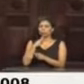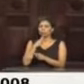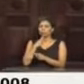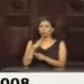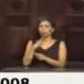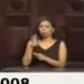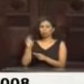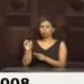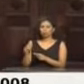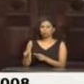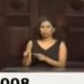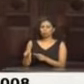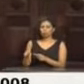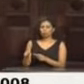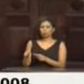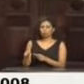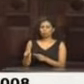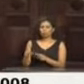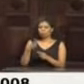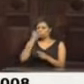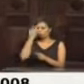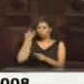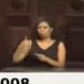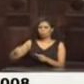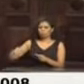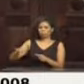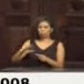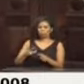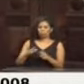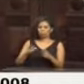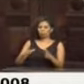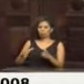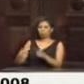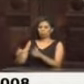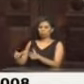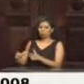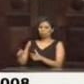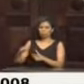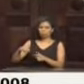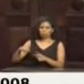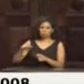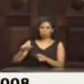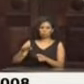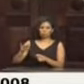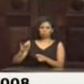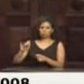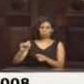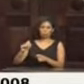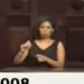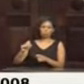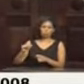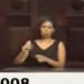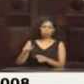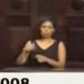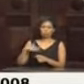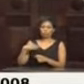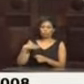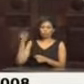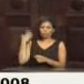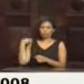bem a população de Maria Joaquina. Fui vereador por 5 vezes em Cabo